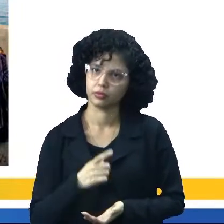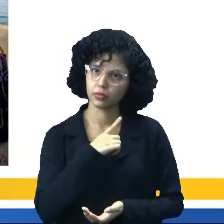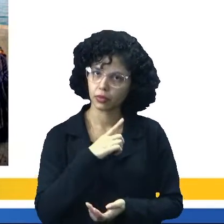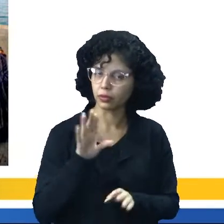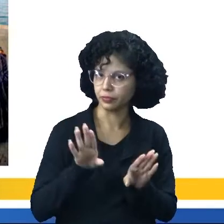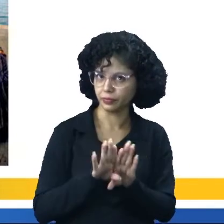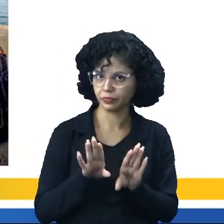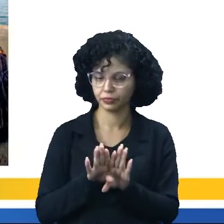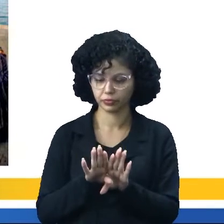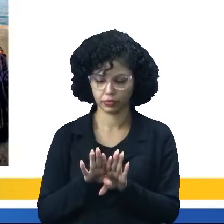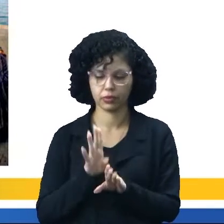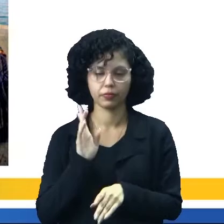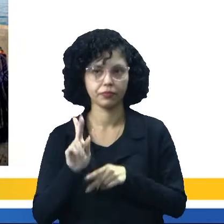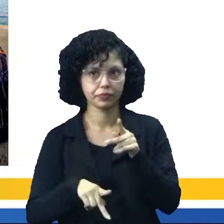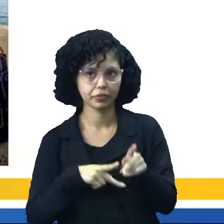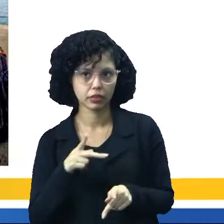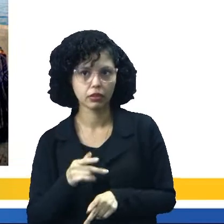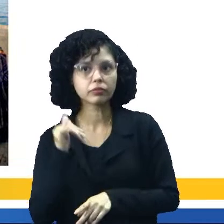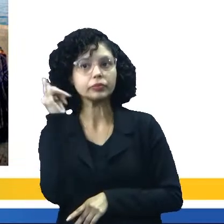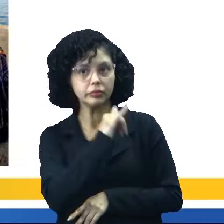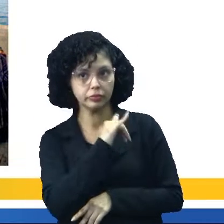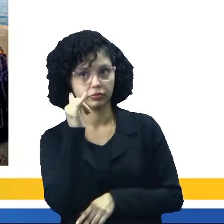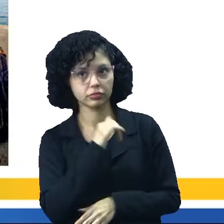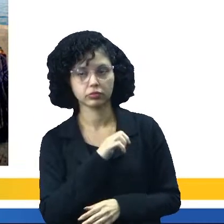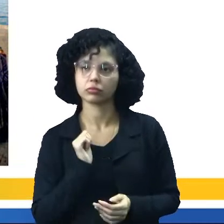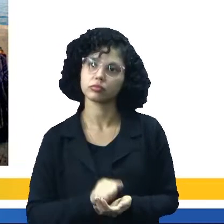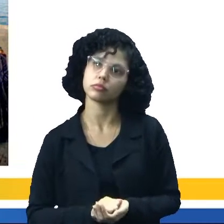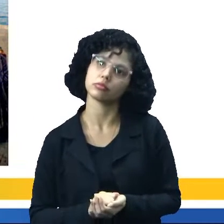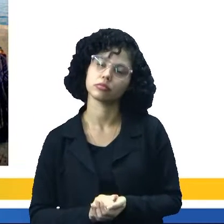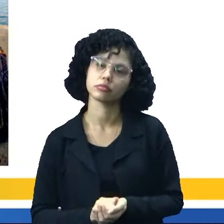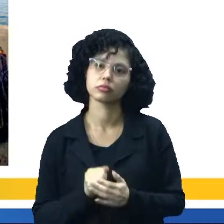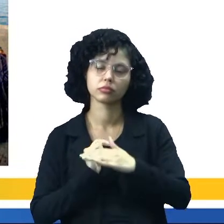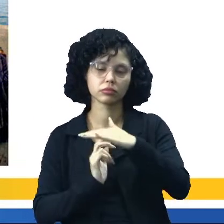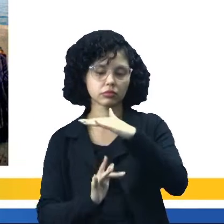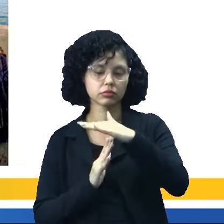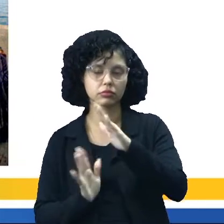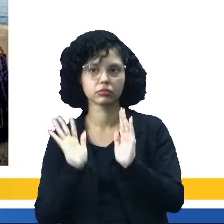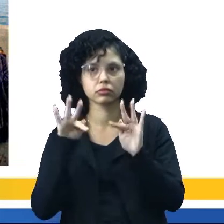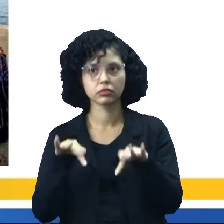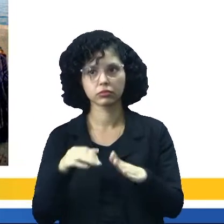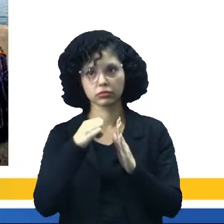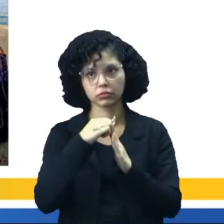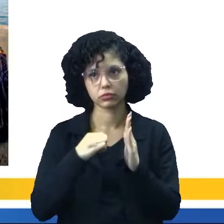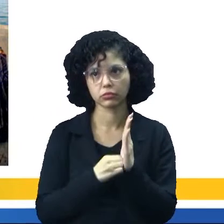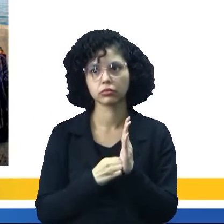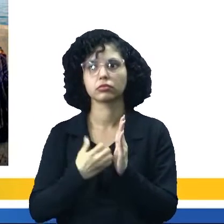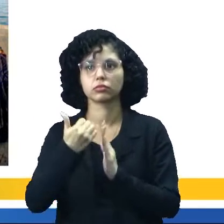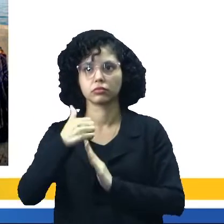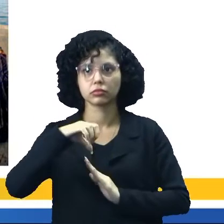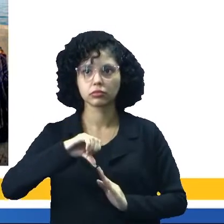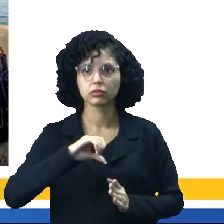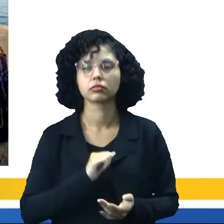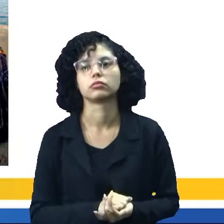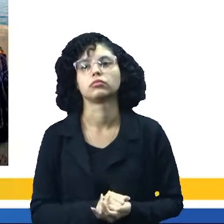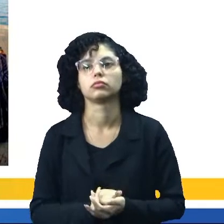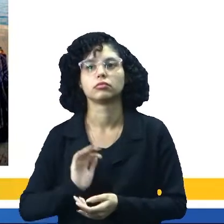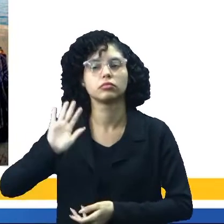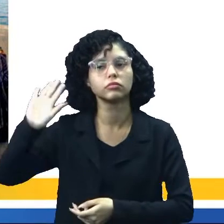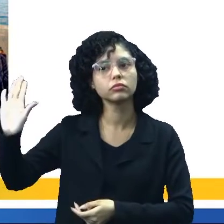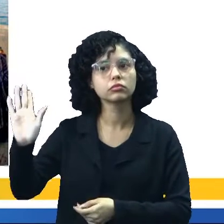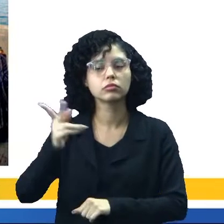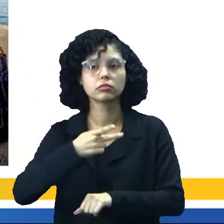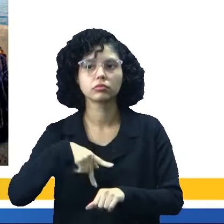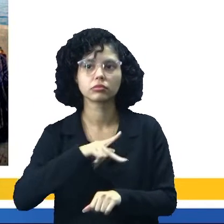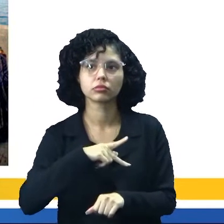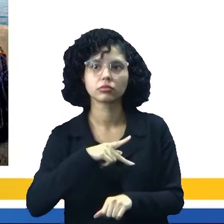Temos também, né, os povos italianos aí, que migraram aí no final do século XIX, tá? Eles deixaram